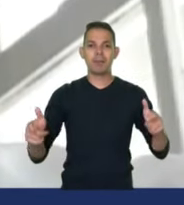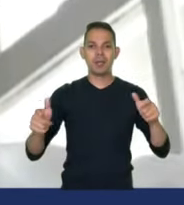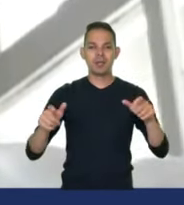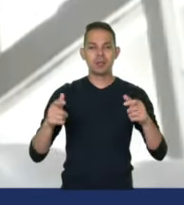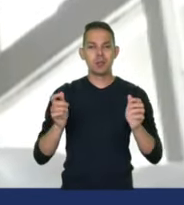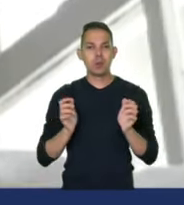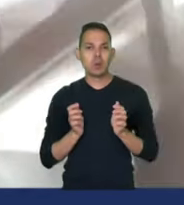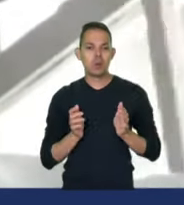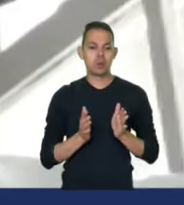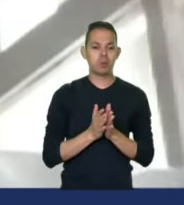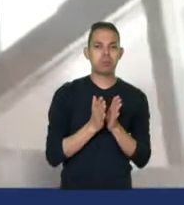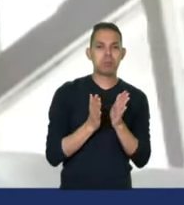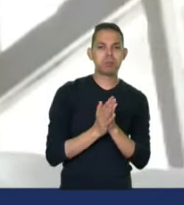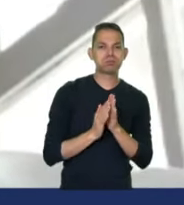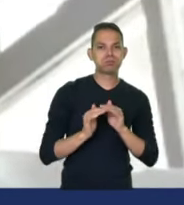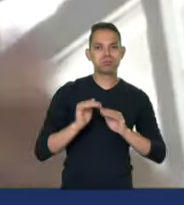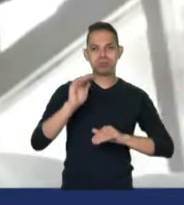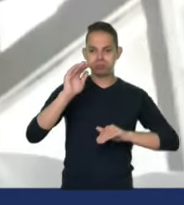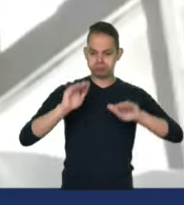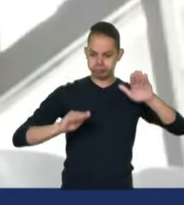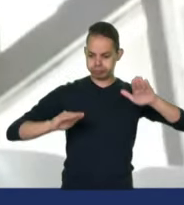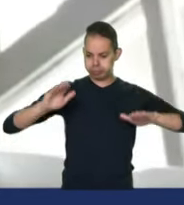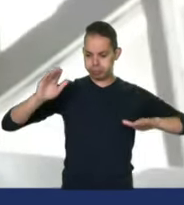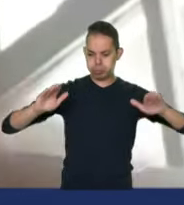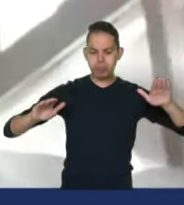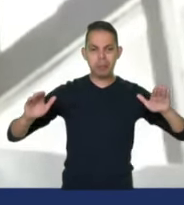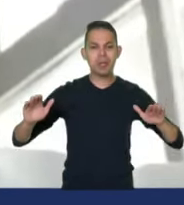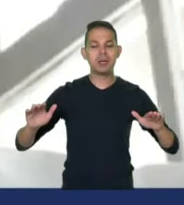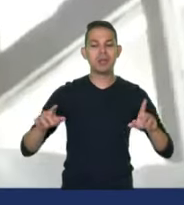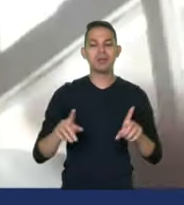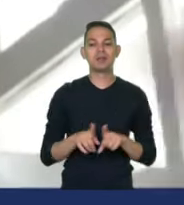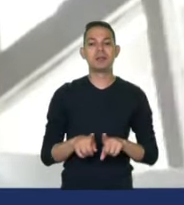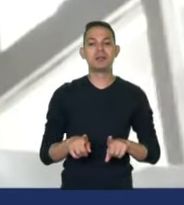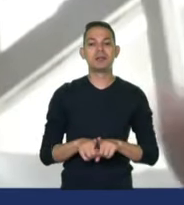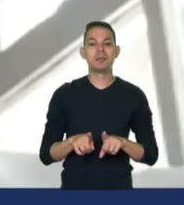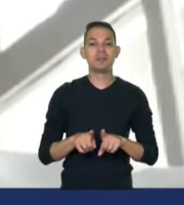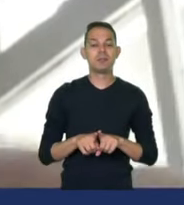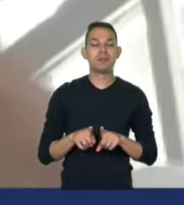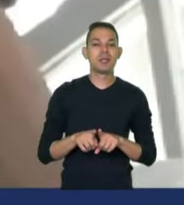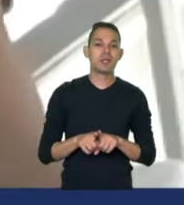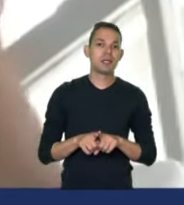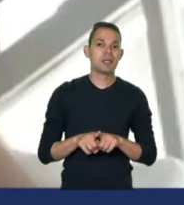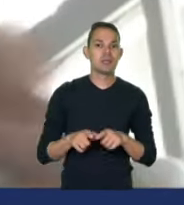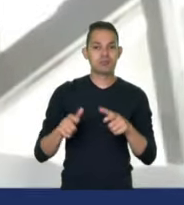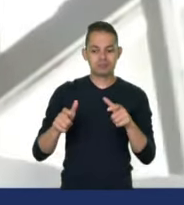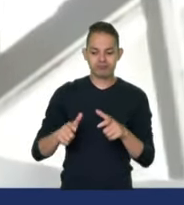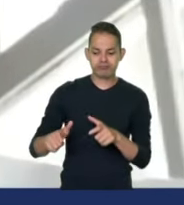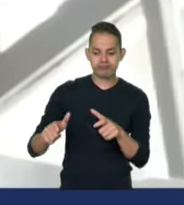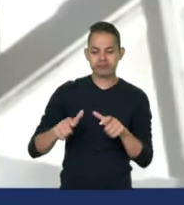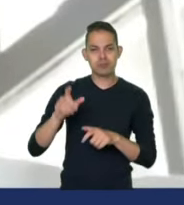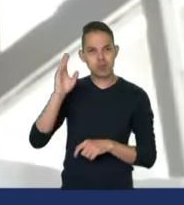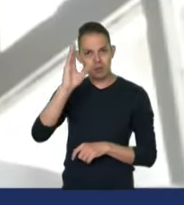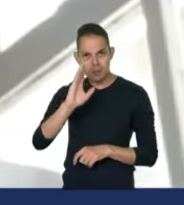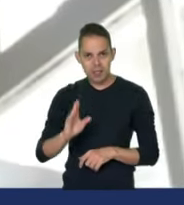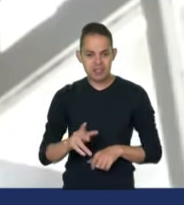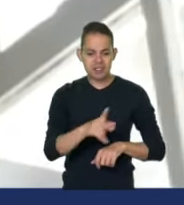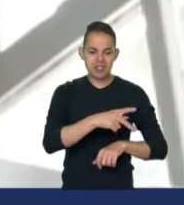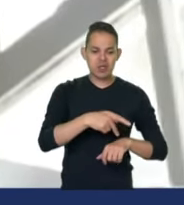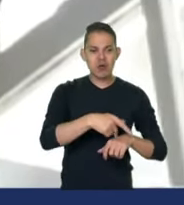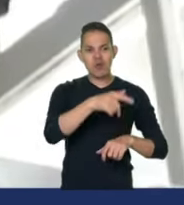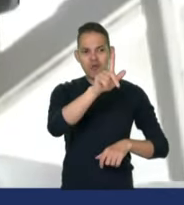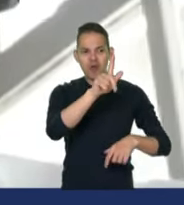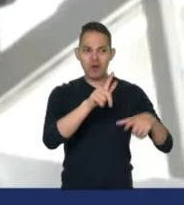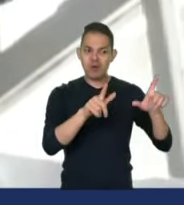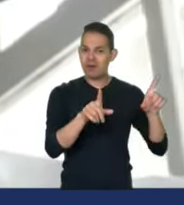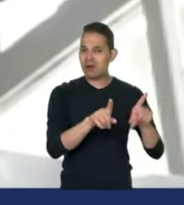e econômicas entre o norte e o sul global, mas também nos âmbitos regionais e local, dentro do Brasil,